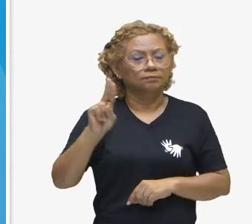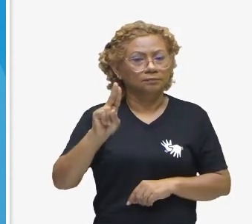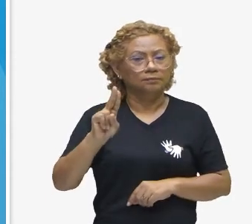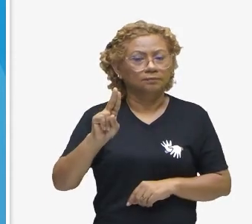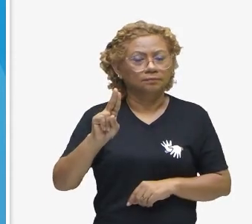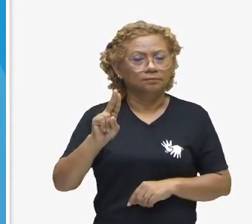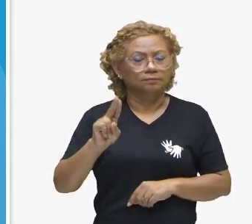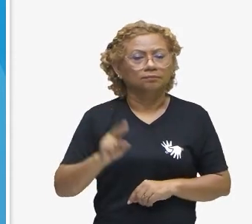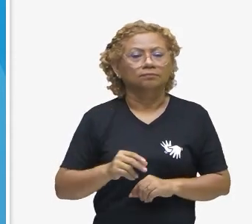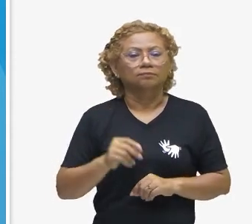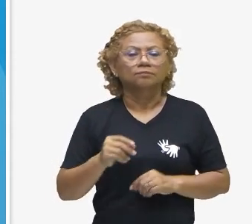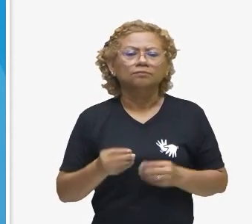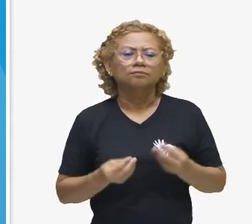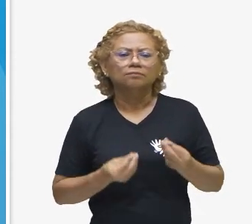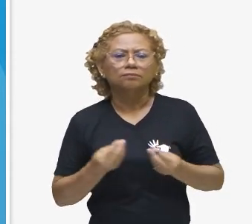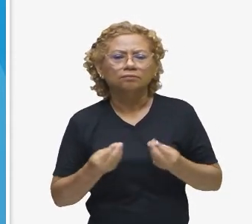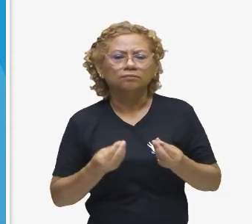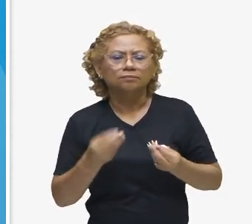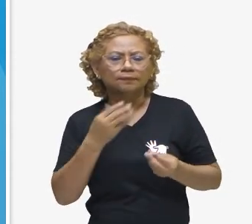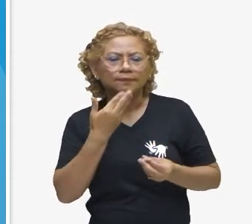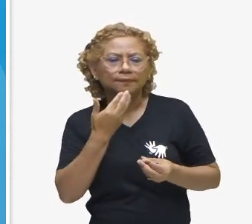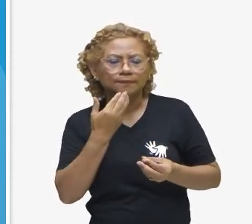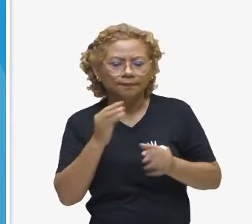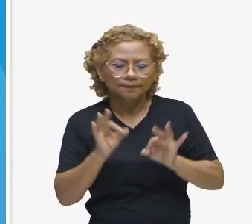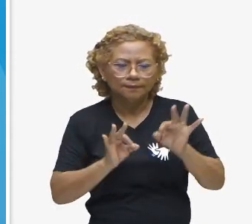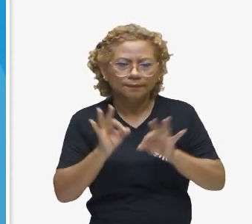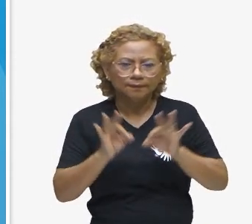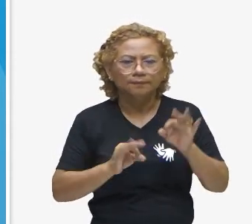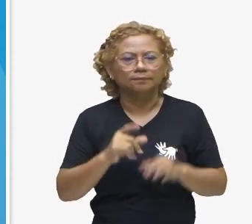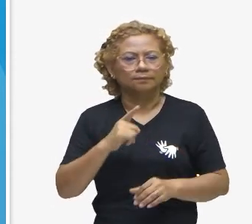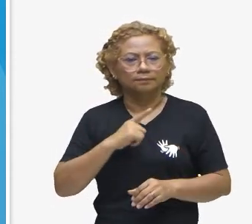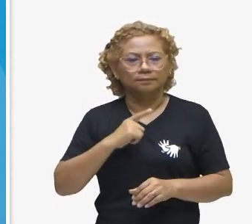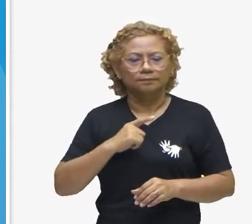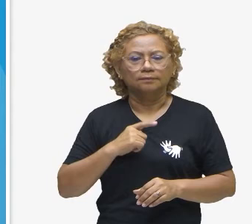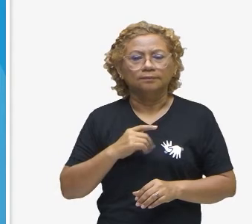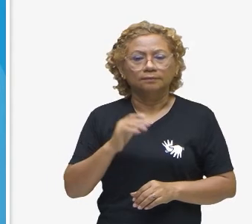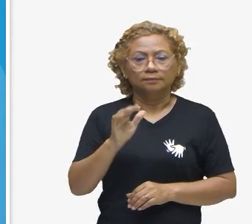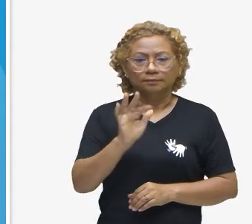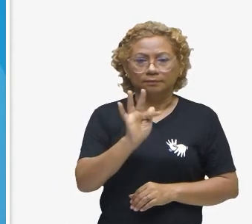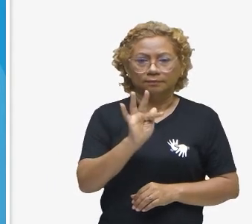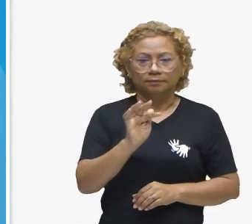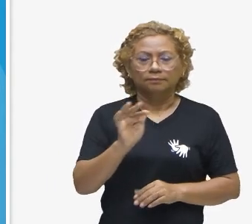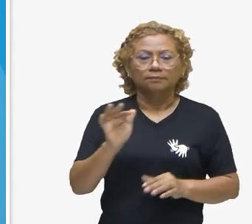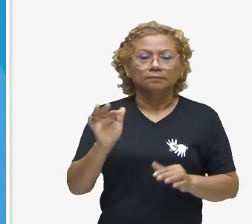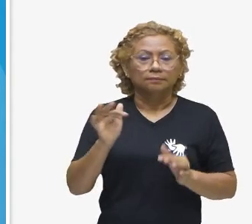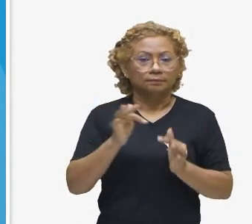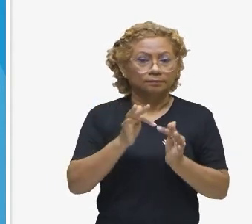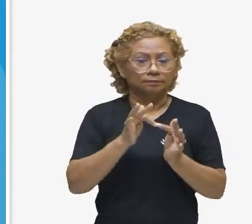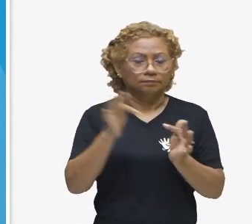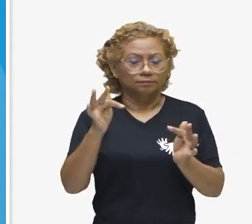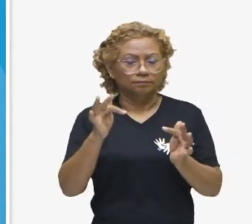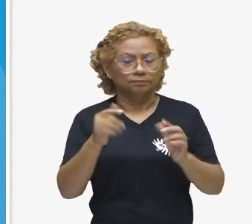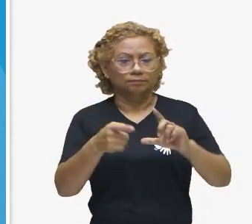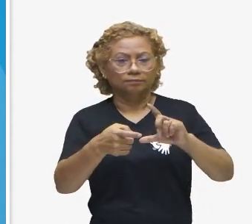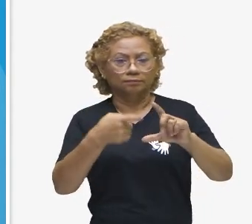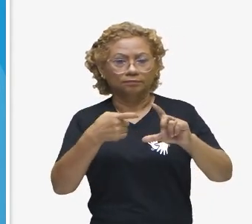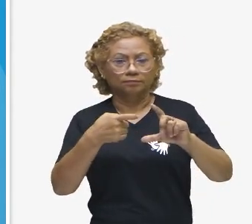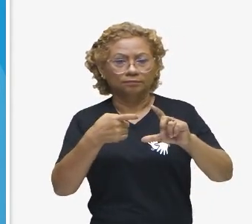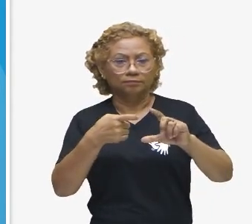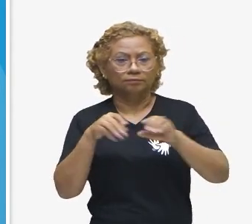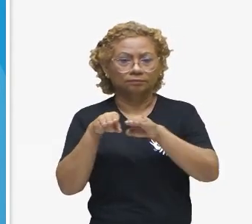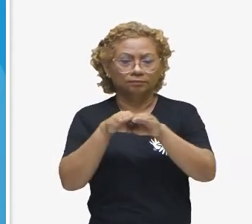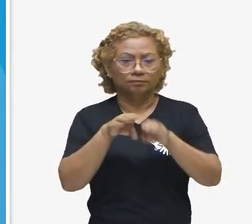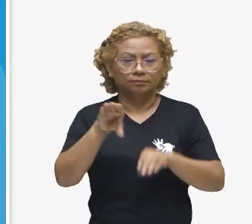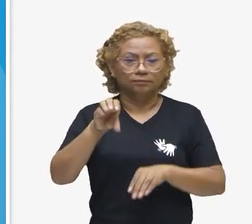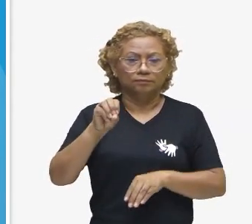no exemplo a gente tem f de x igual a cosseno de 3x. Então, a gente substitui na